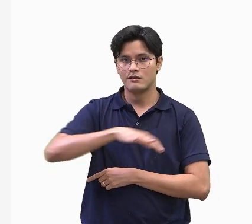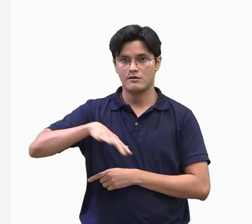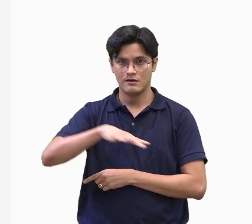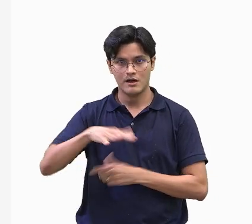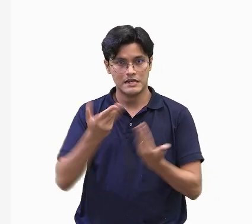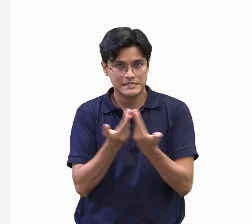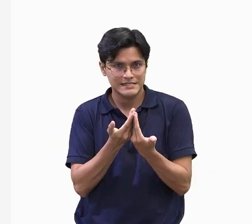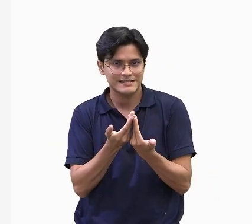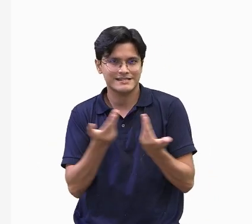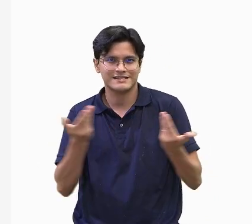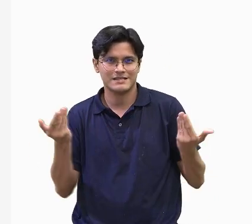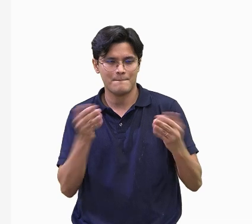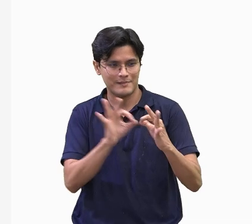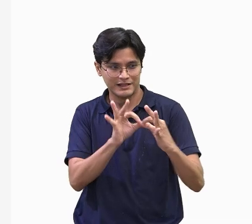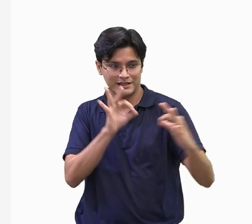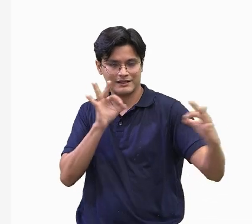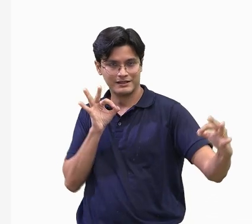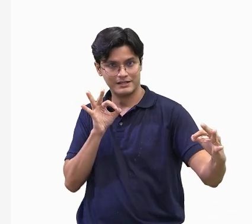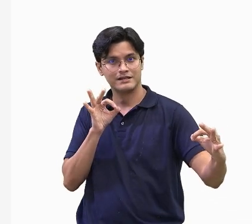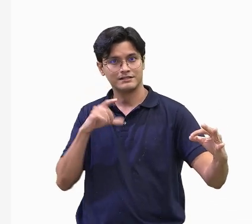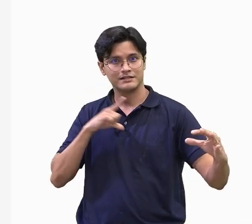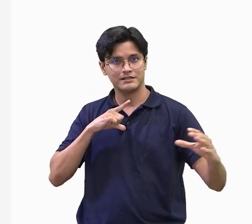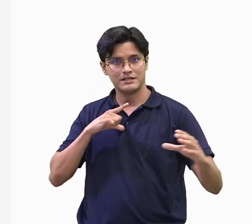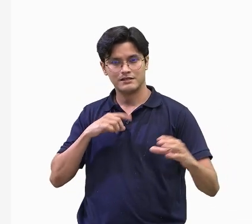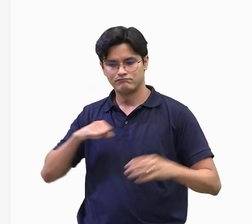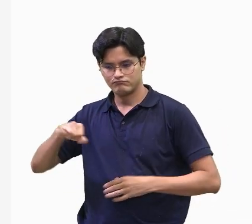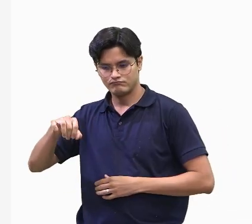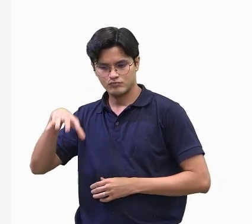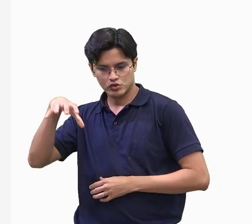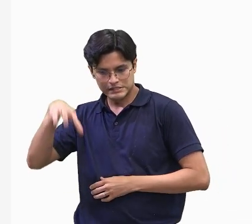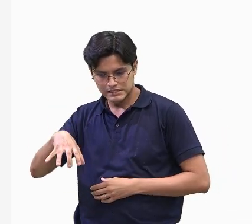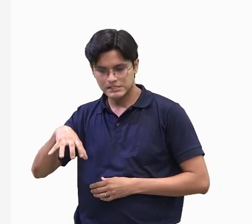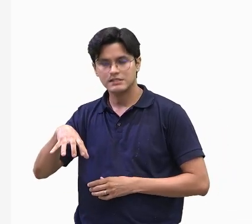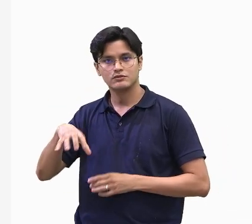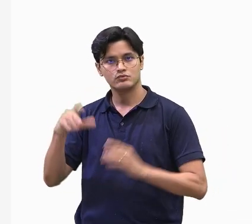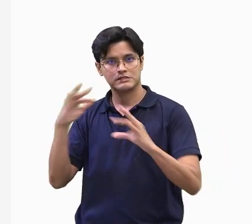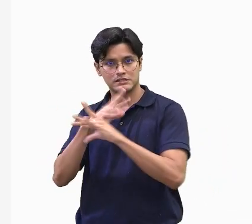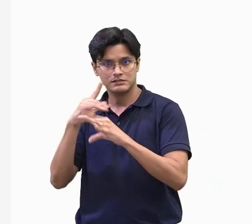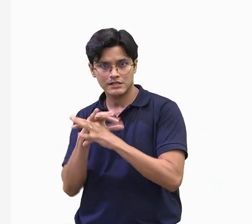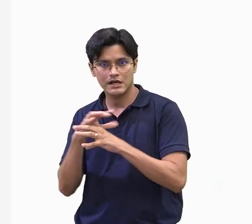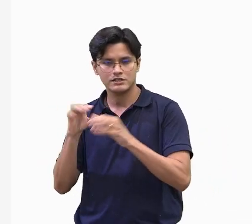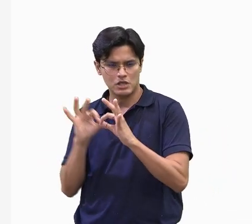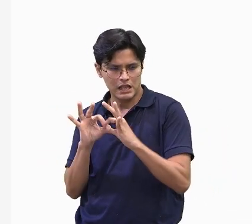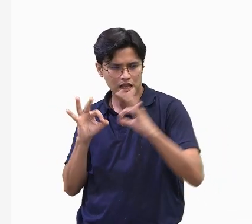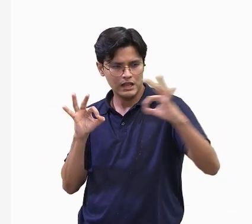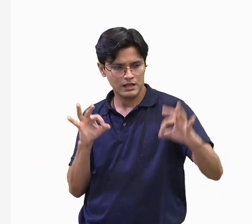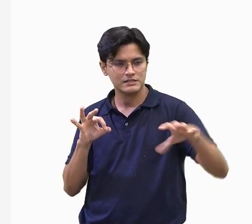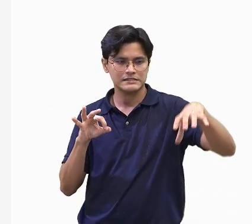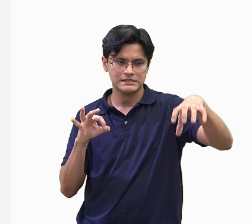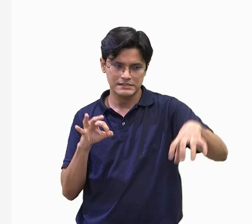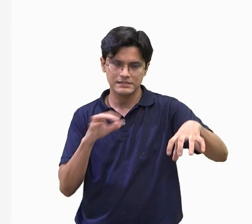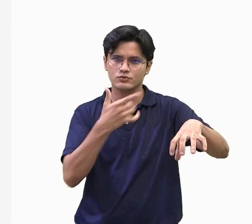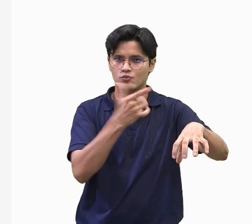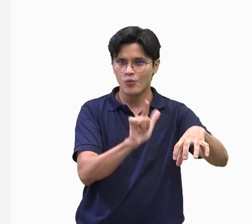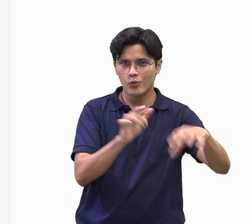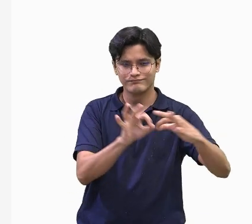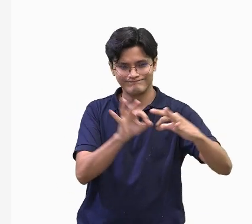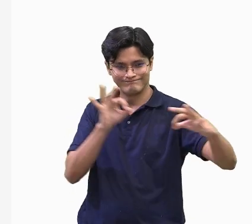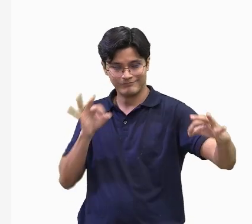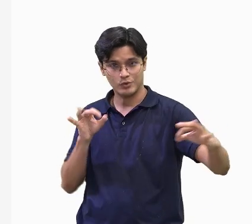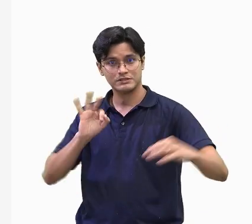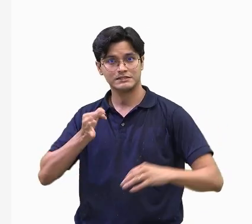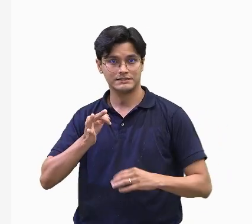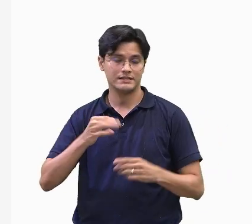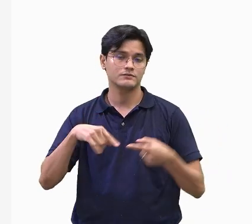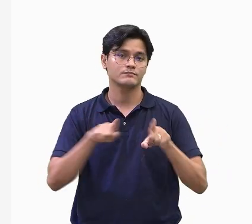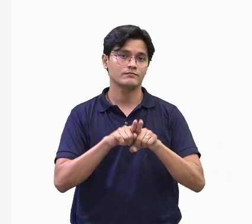área muito distante, uma comunidade distante da outra, e não há uma dificuldade, na verdade, no acesso a esses lugares. Um exemplo